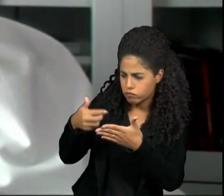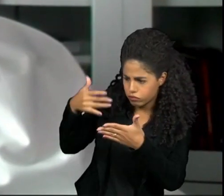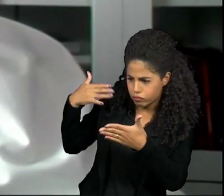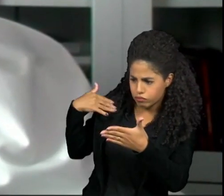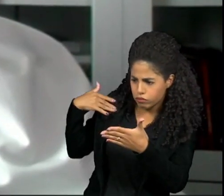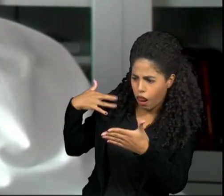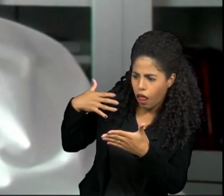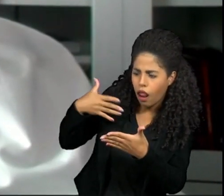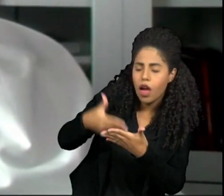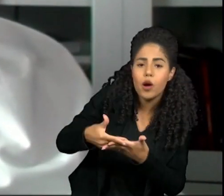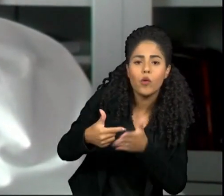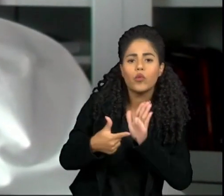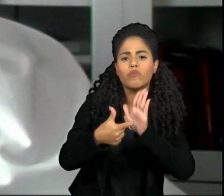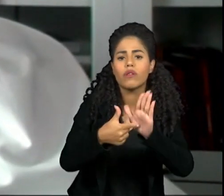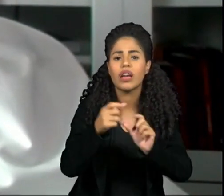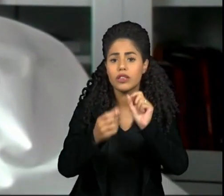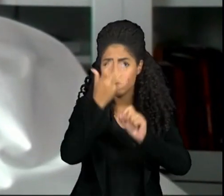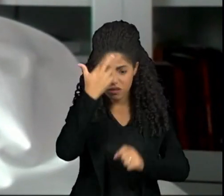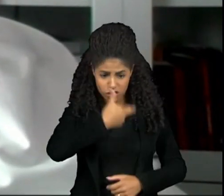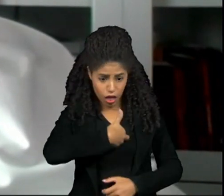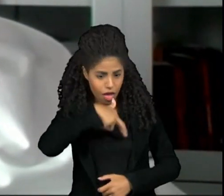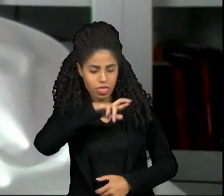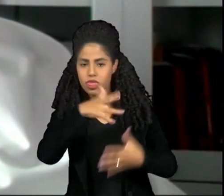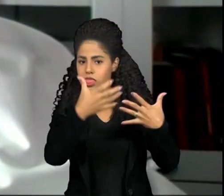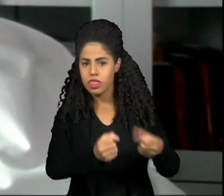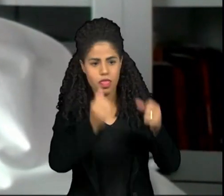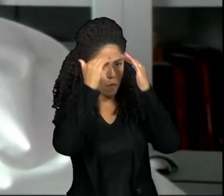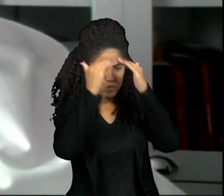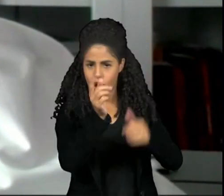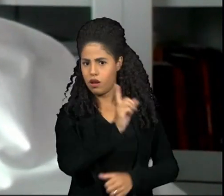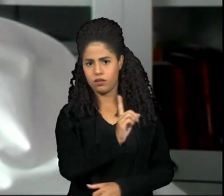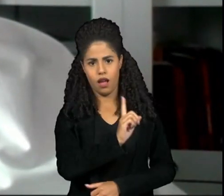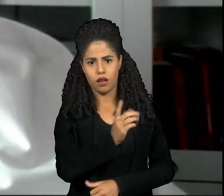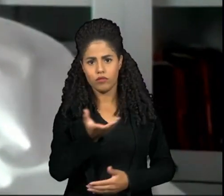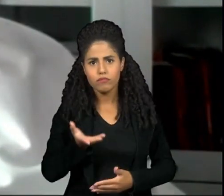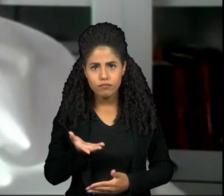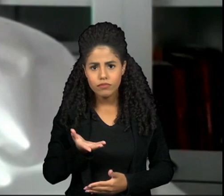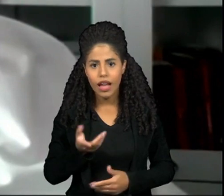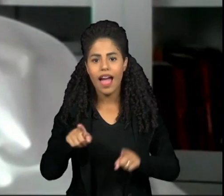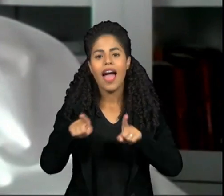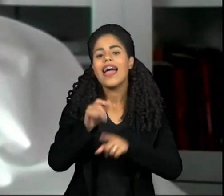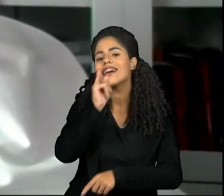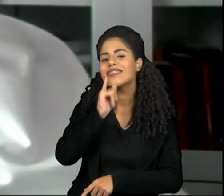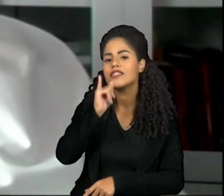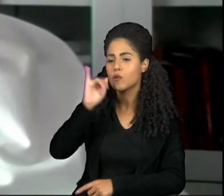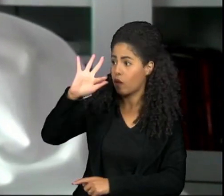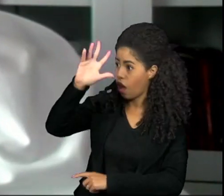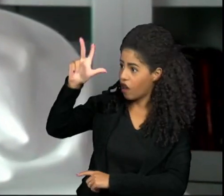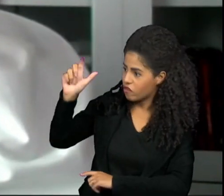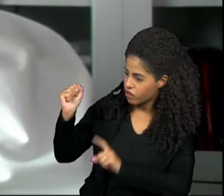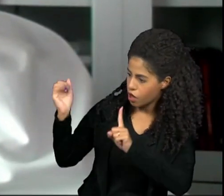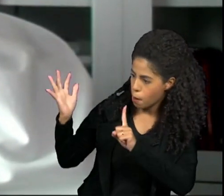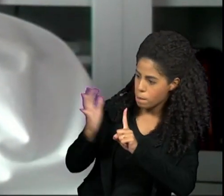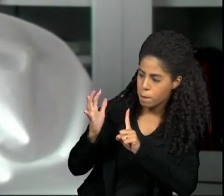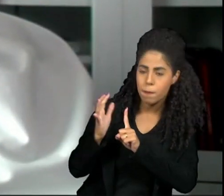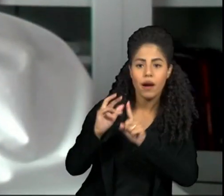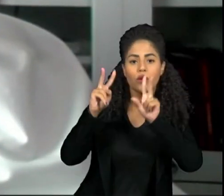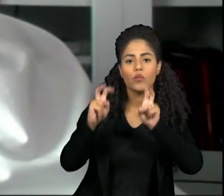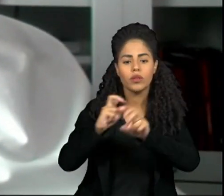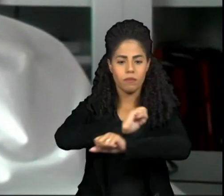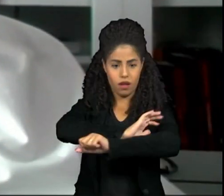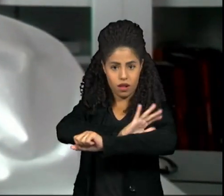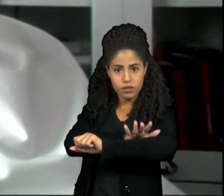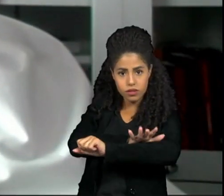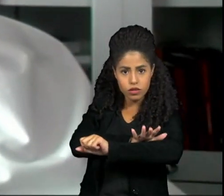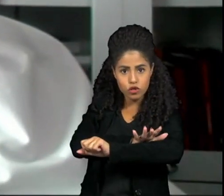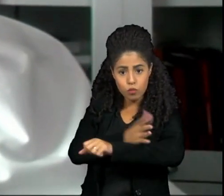da intolerância religiosa e, no caso das religiões africanas, especificamente do racismo